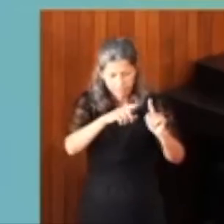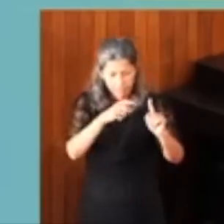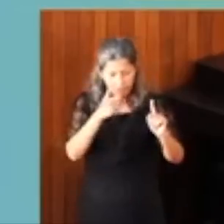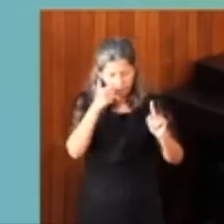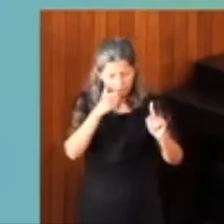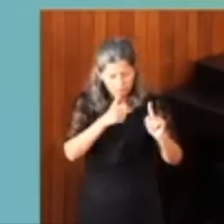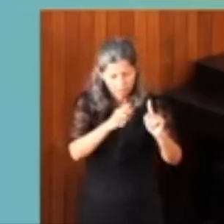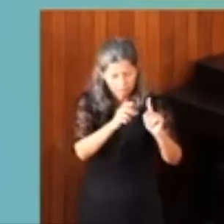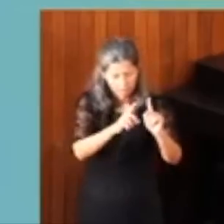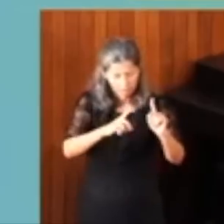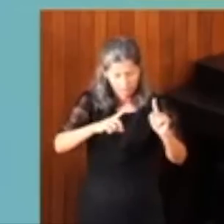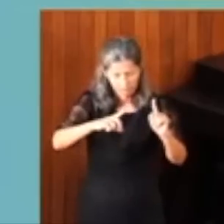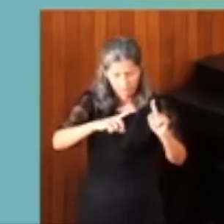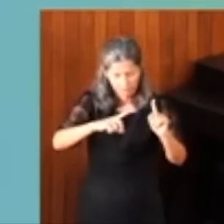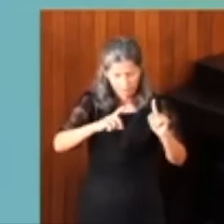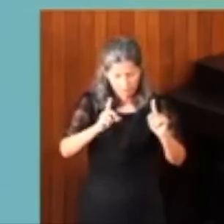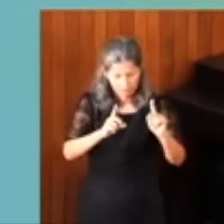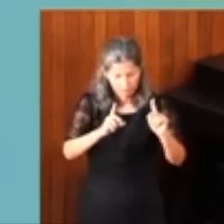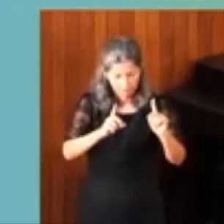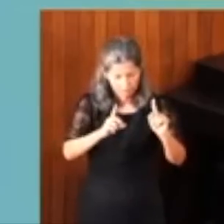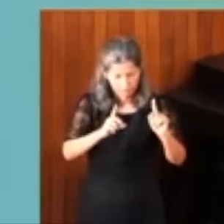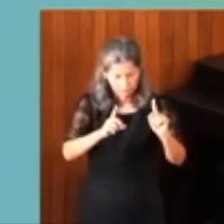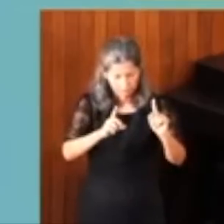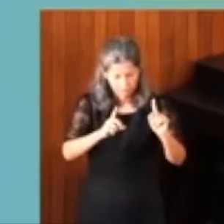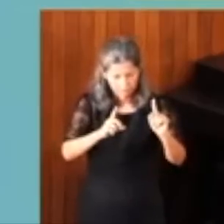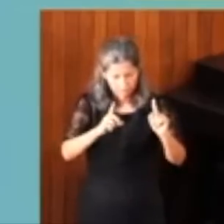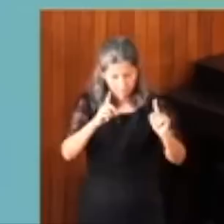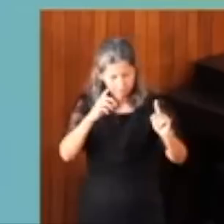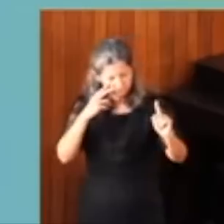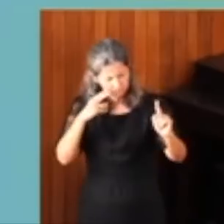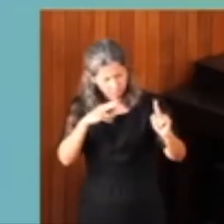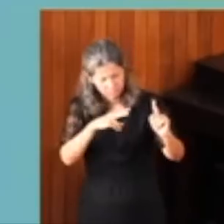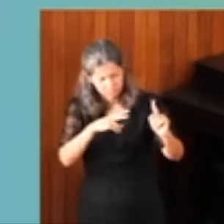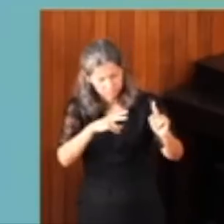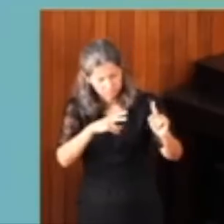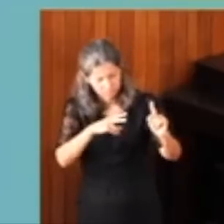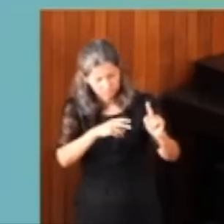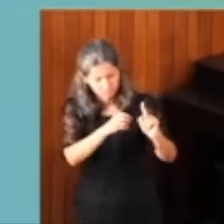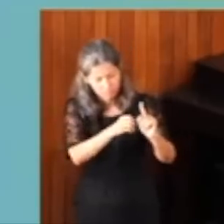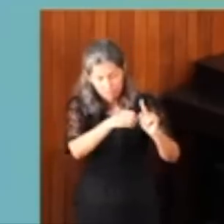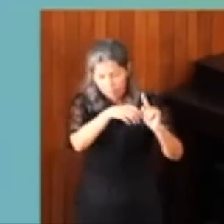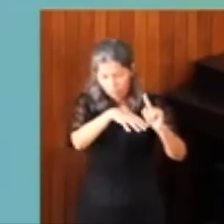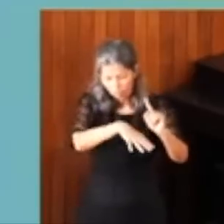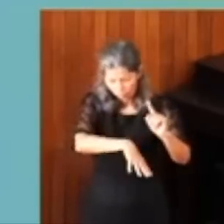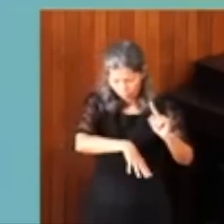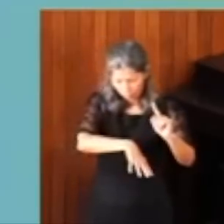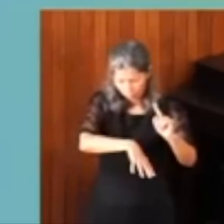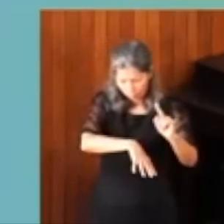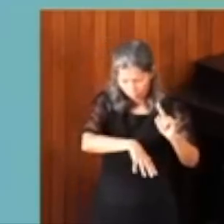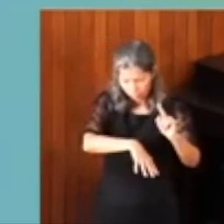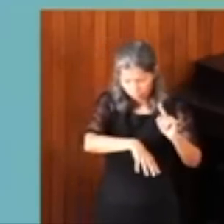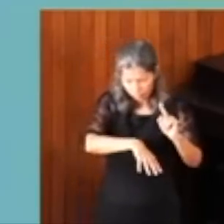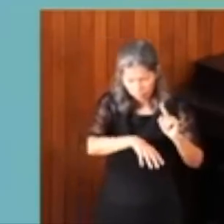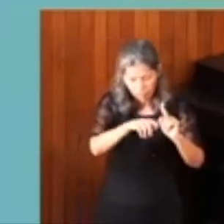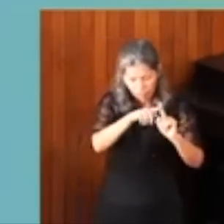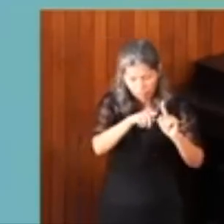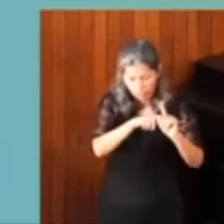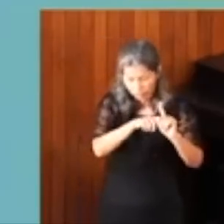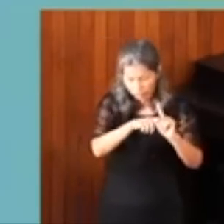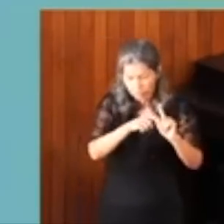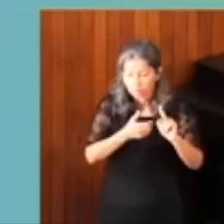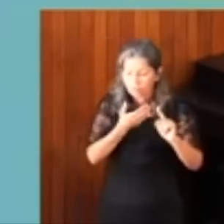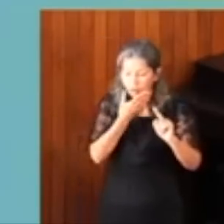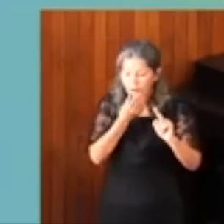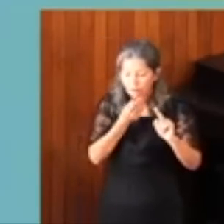fim de devorar o filho dela quando nascesse. Ela deu à luz um filho homem, que há de governar todas as nações, com cetro